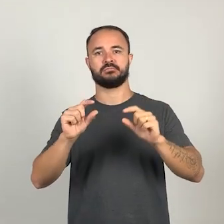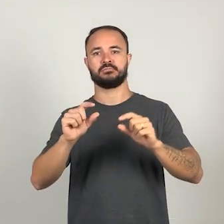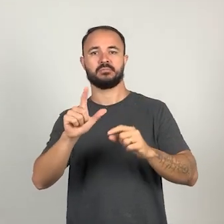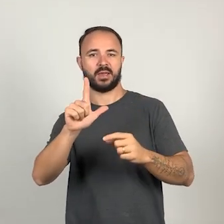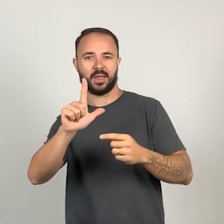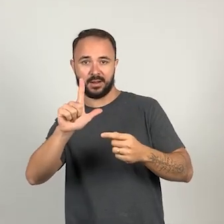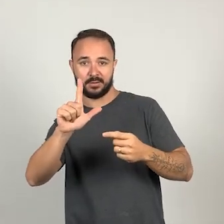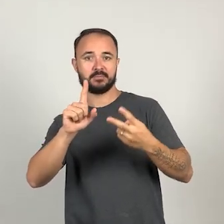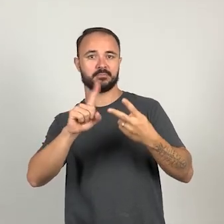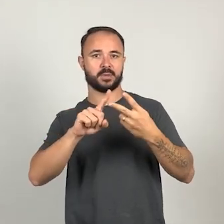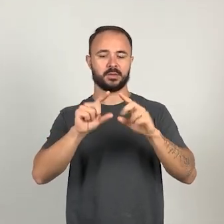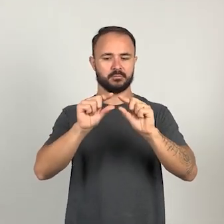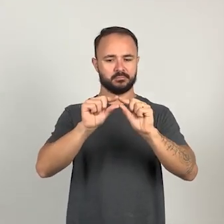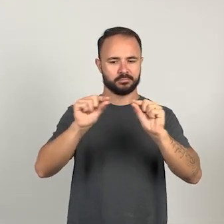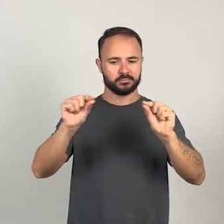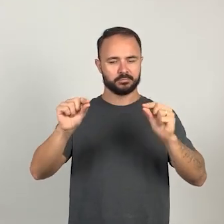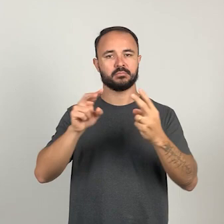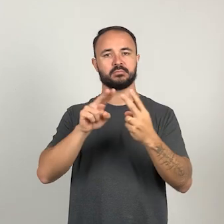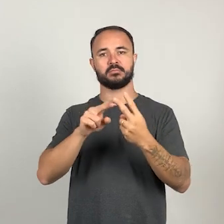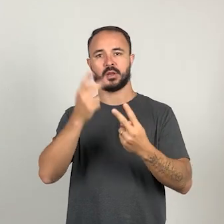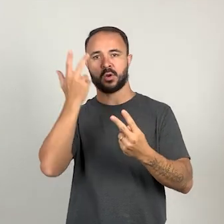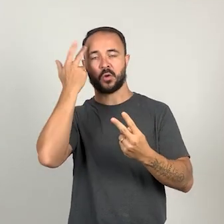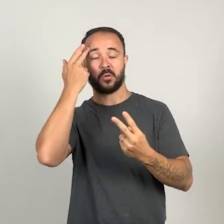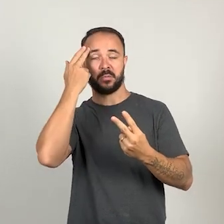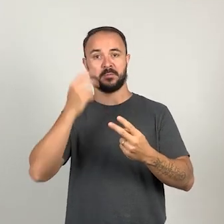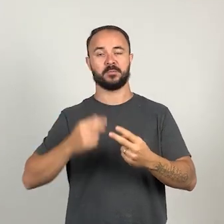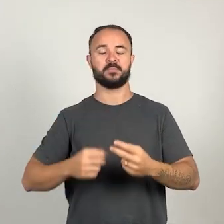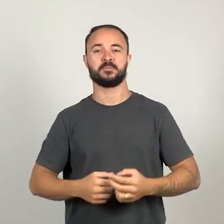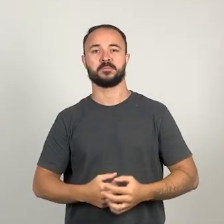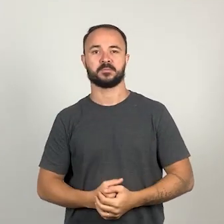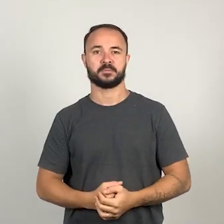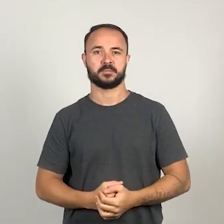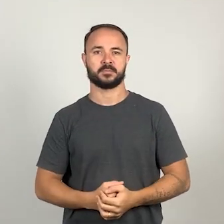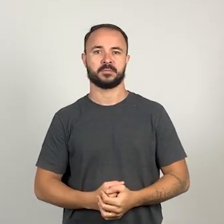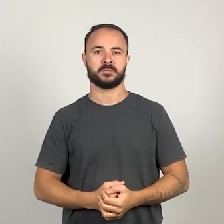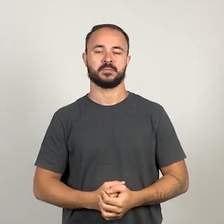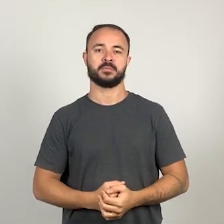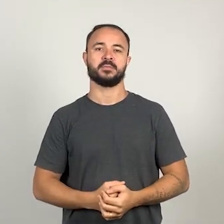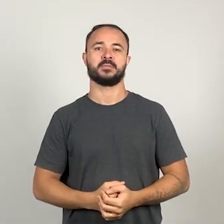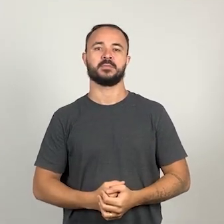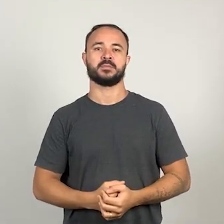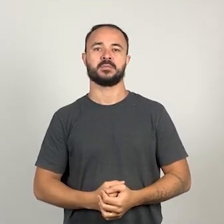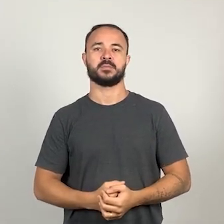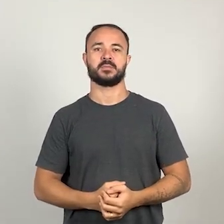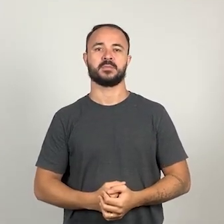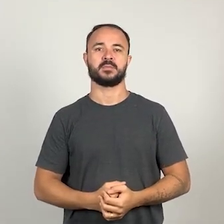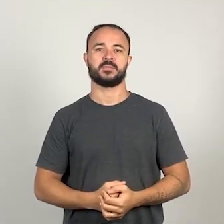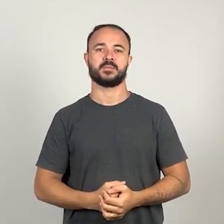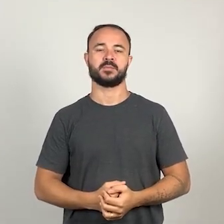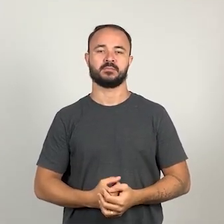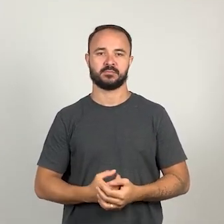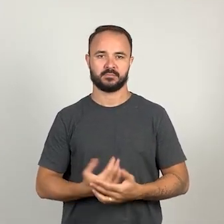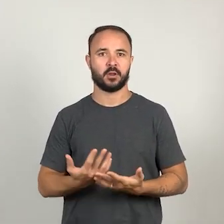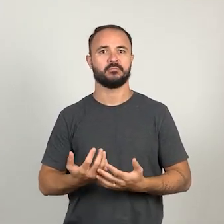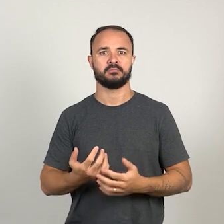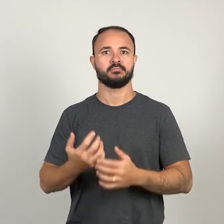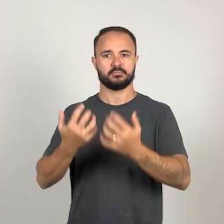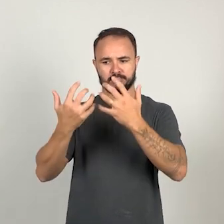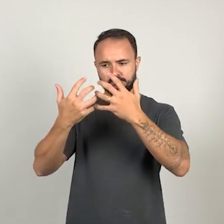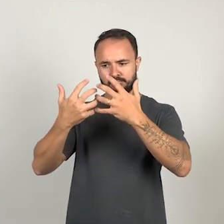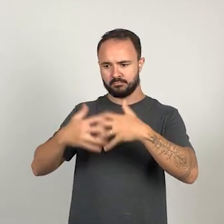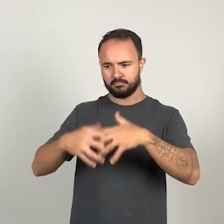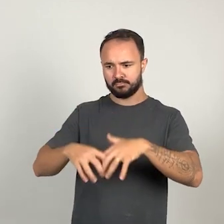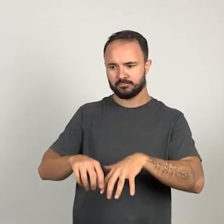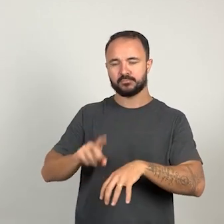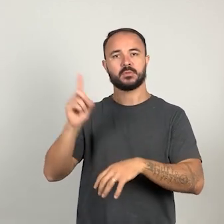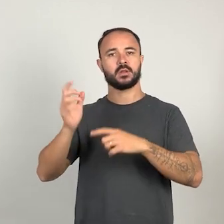retas com 13 furos. Então, inicialmente, o nosso motor vai receber a barra